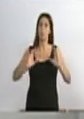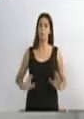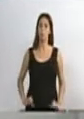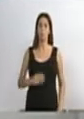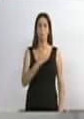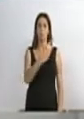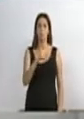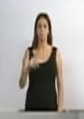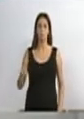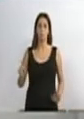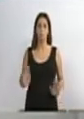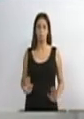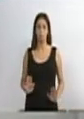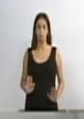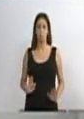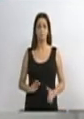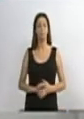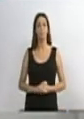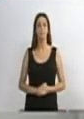comportamentos.